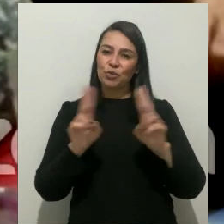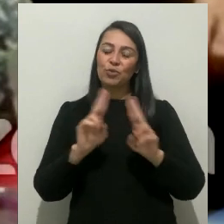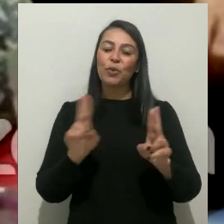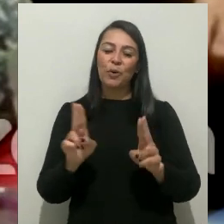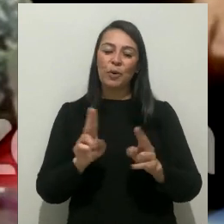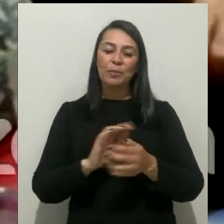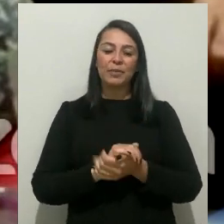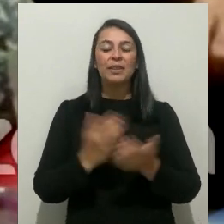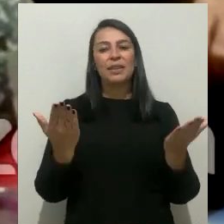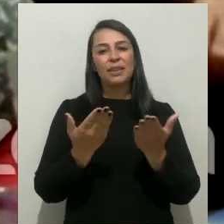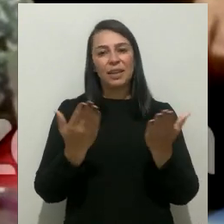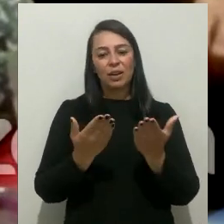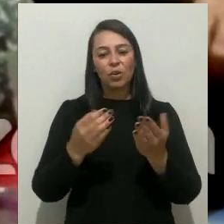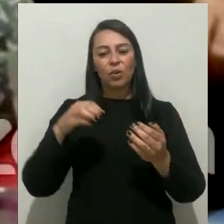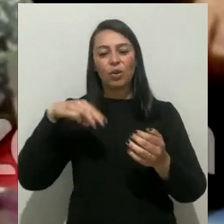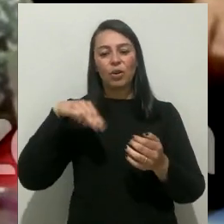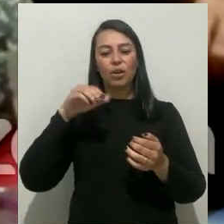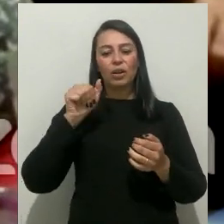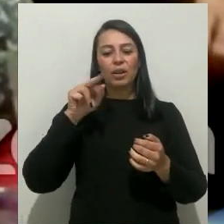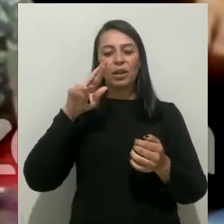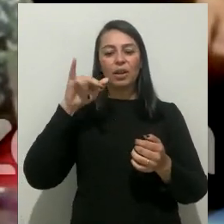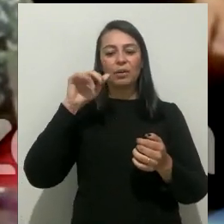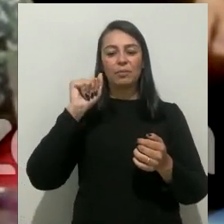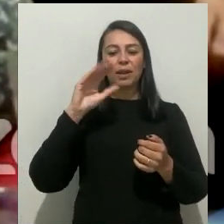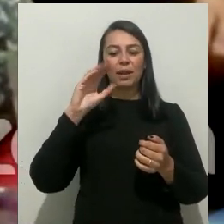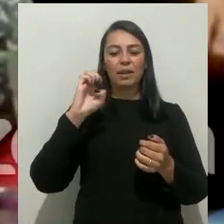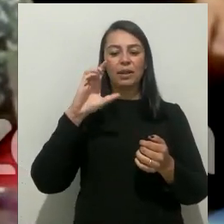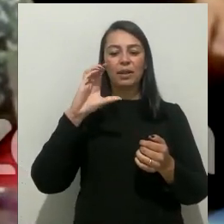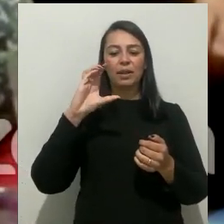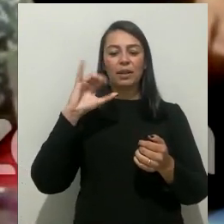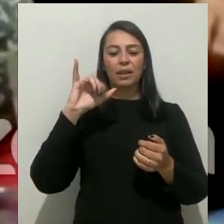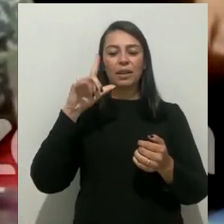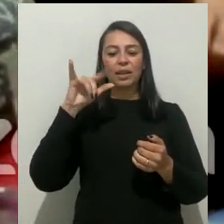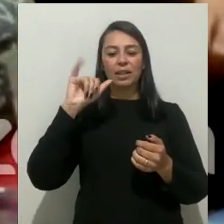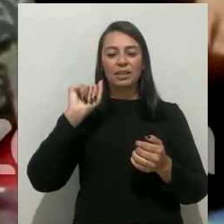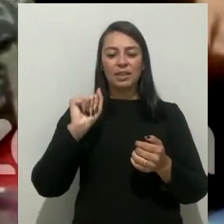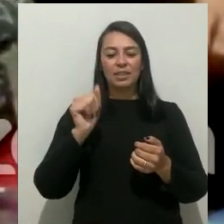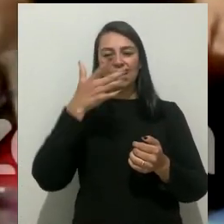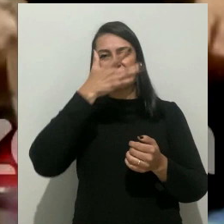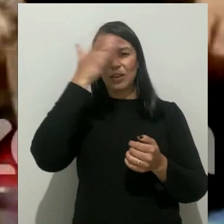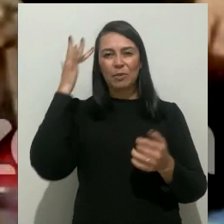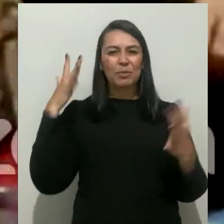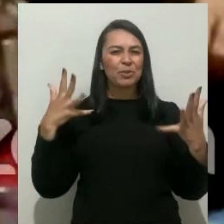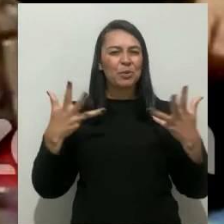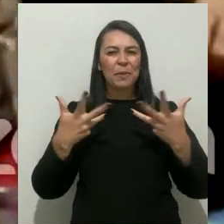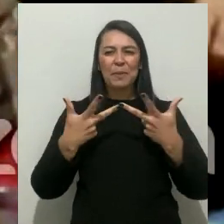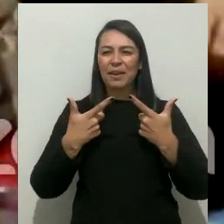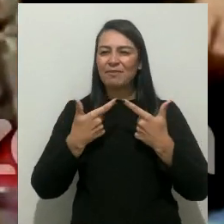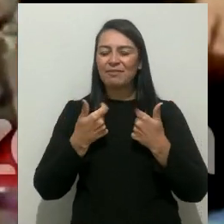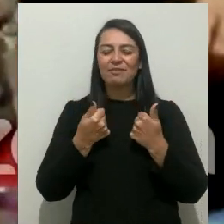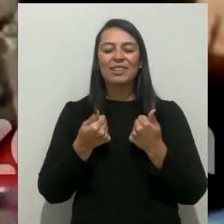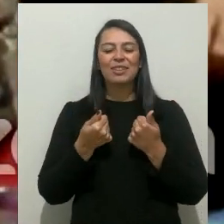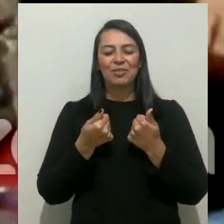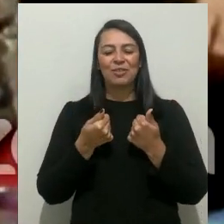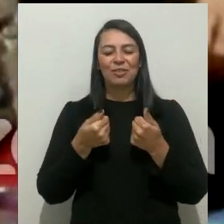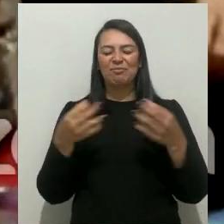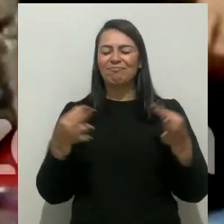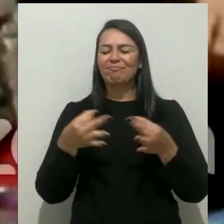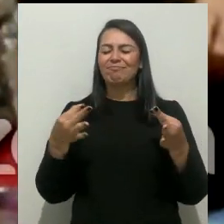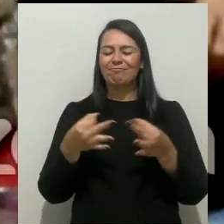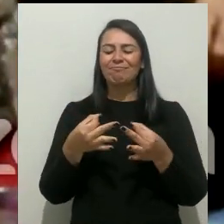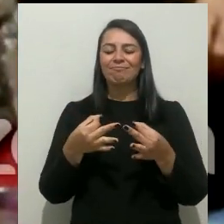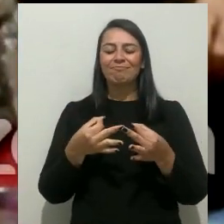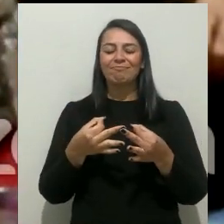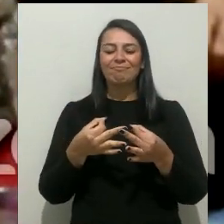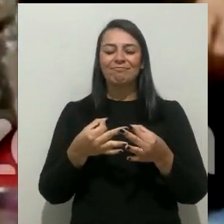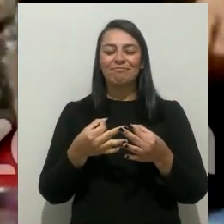Cristo. E agora eu passo a palavra a Maria Cecília, que é um ser espetacular desses, que é sensacional, e